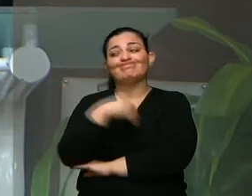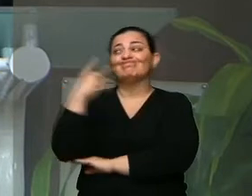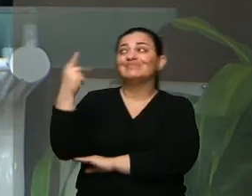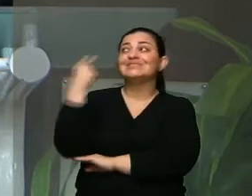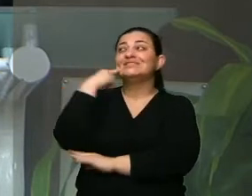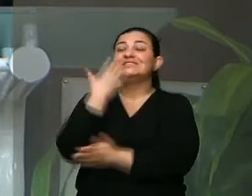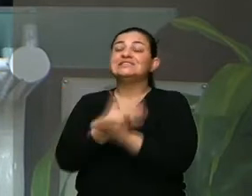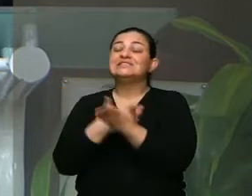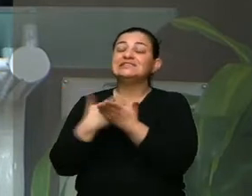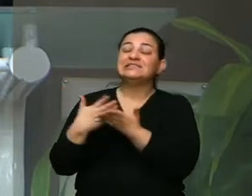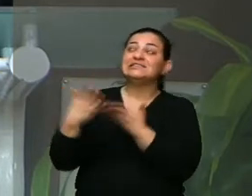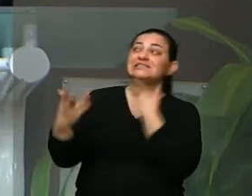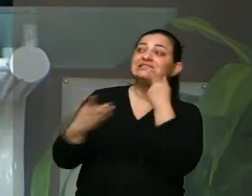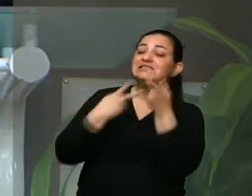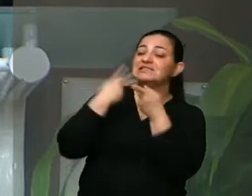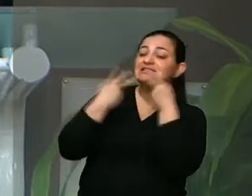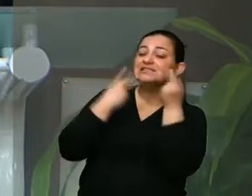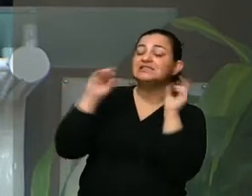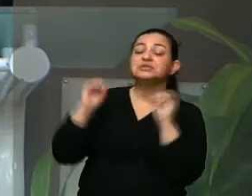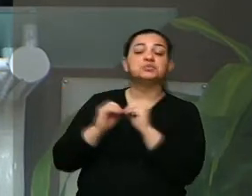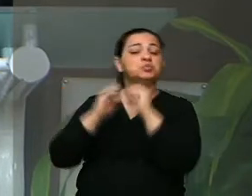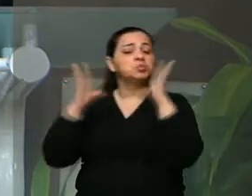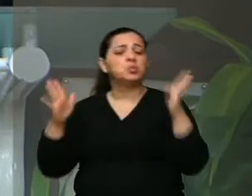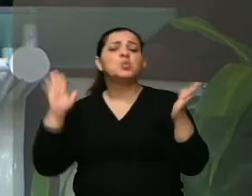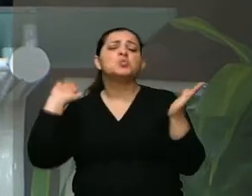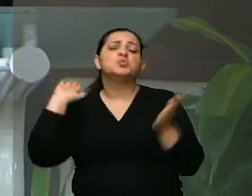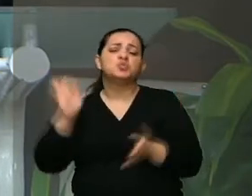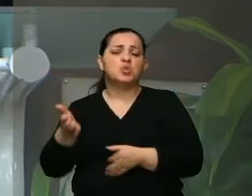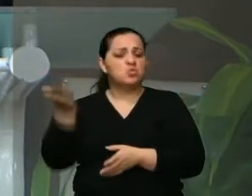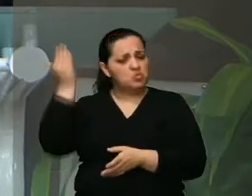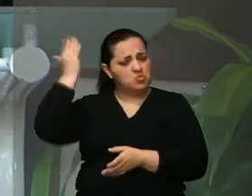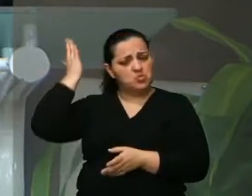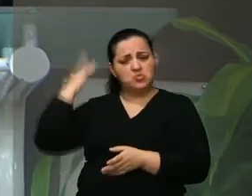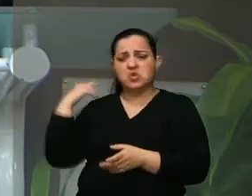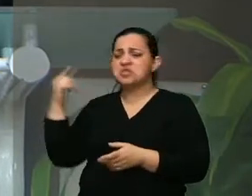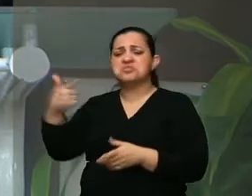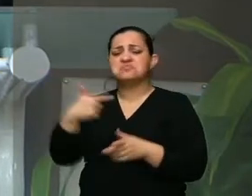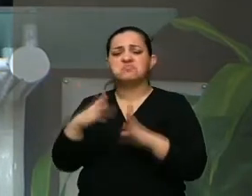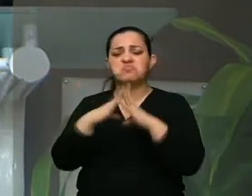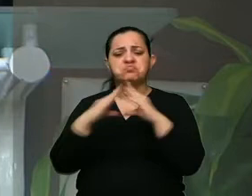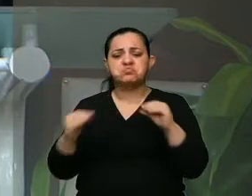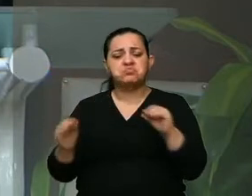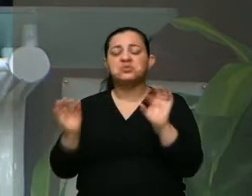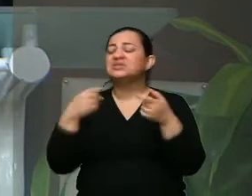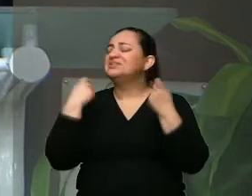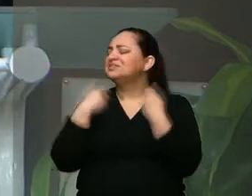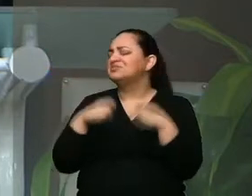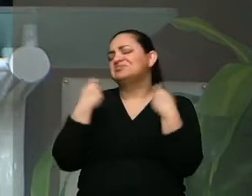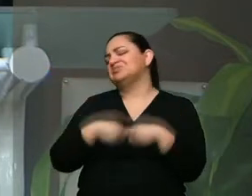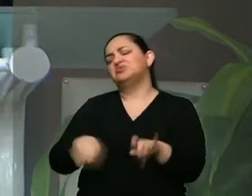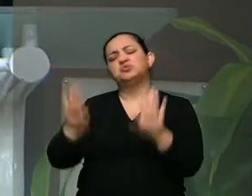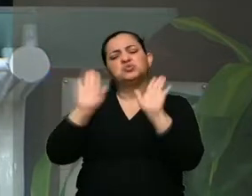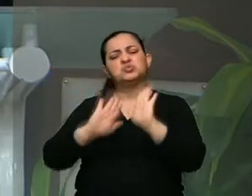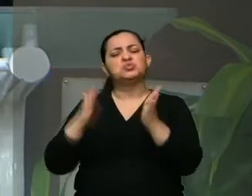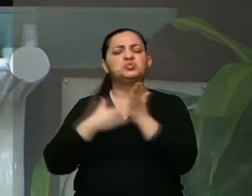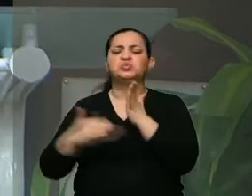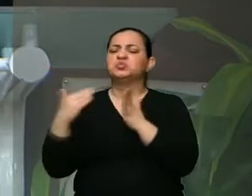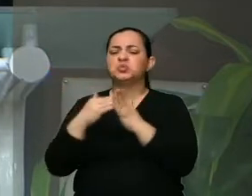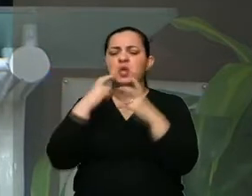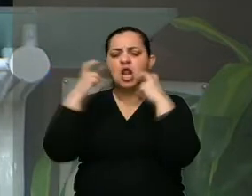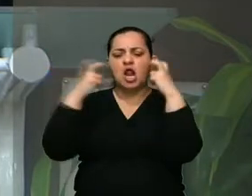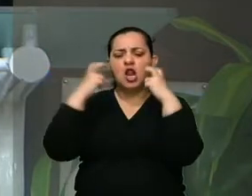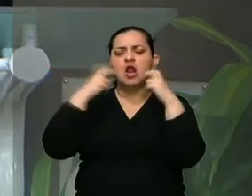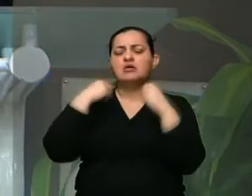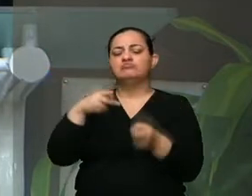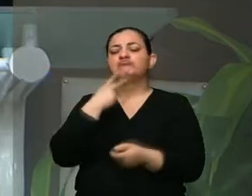estão começando a dizer que os dias de milagres já passaram a tal coisa como cura divina e não precisamos de toda essa gritaria e falar em